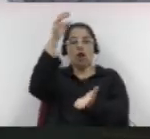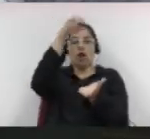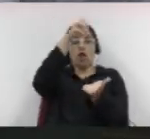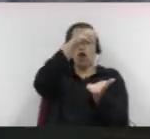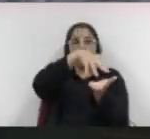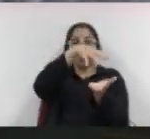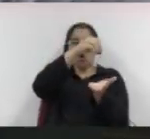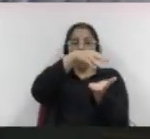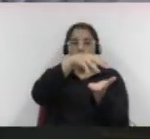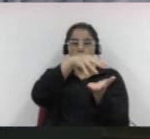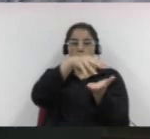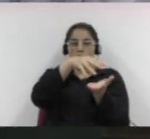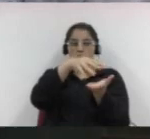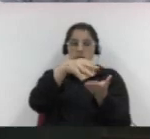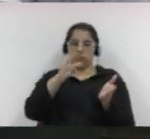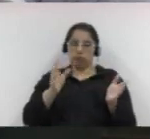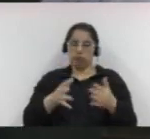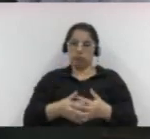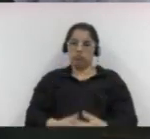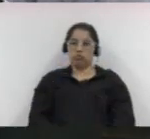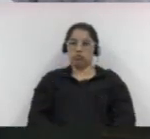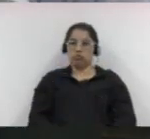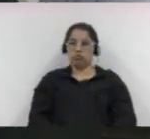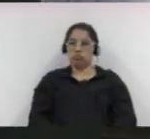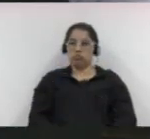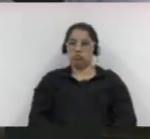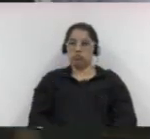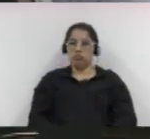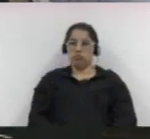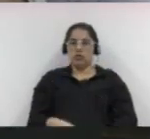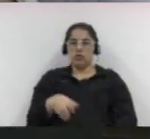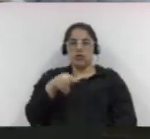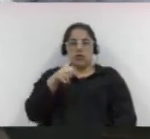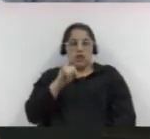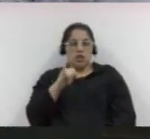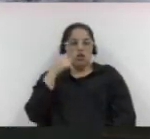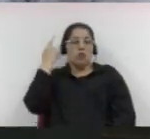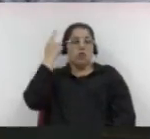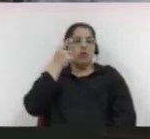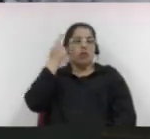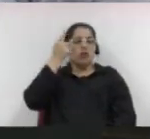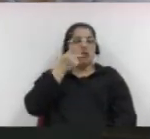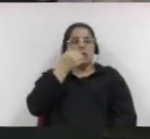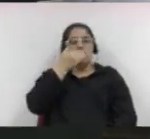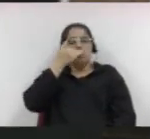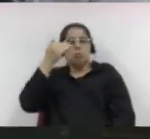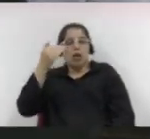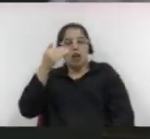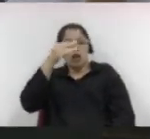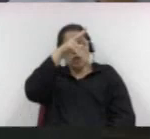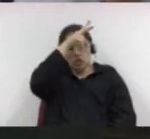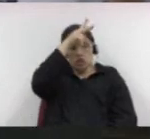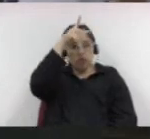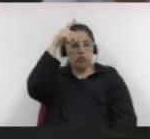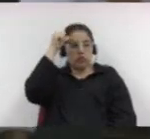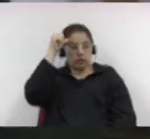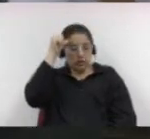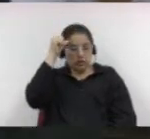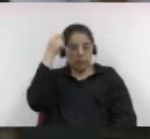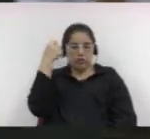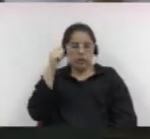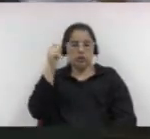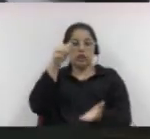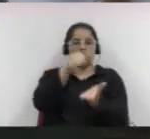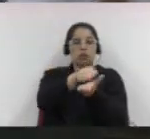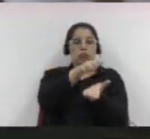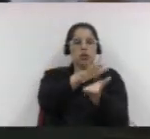Isso não pode. Se o vereador está cobrando o executivo, é fiscalizado, é punido. E o outro